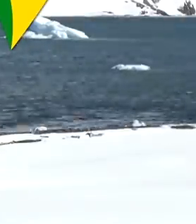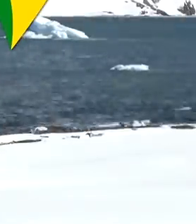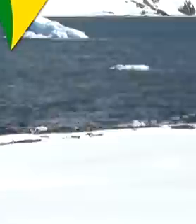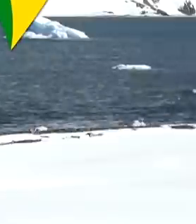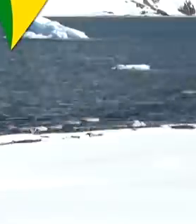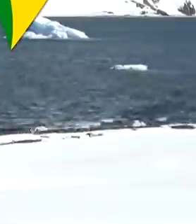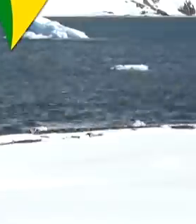Transcrição e